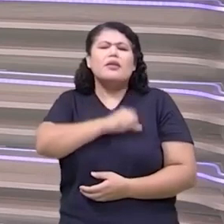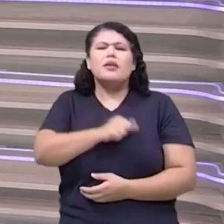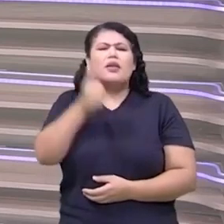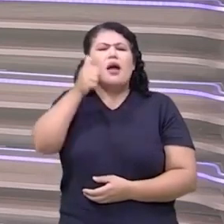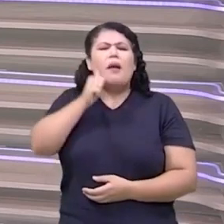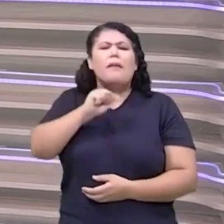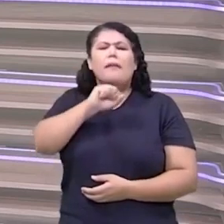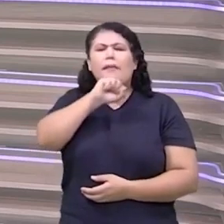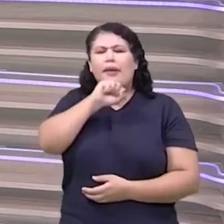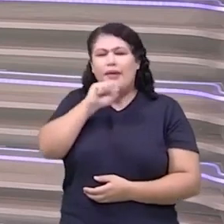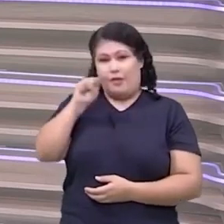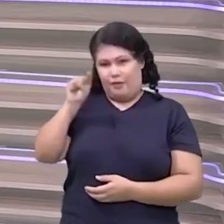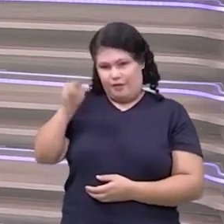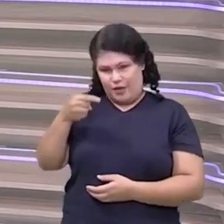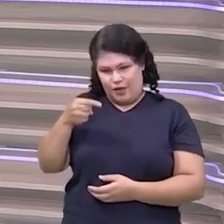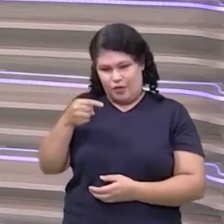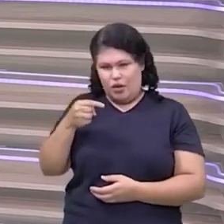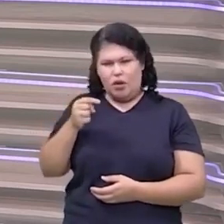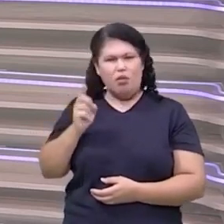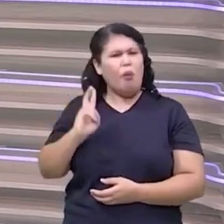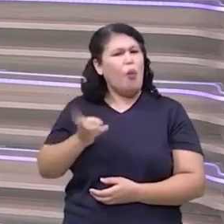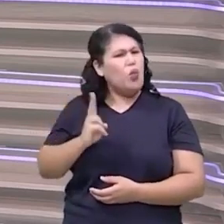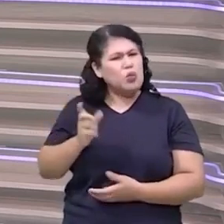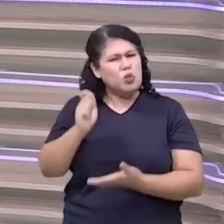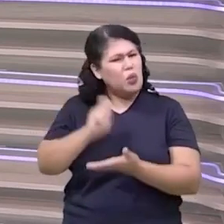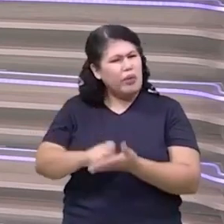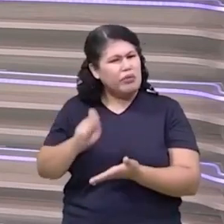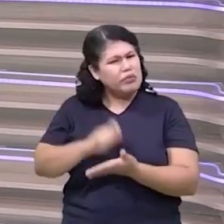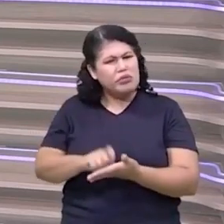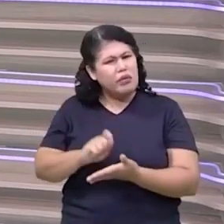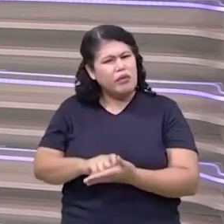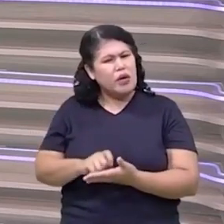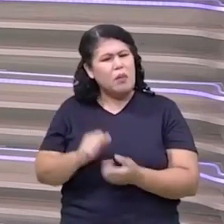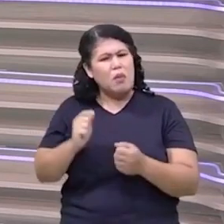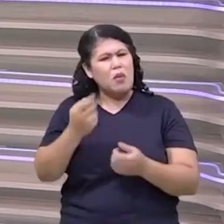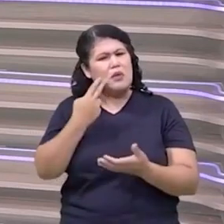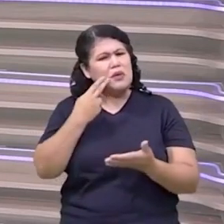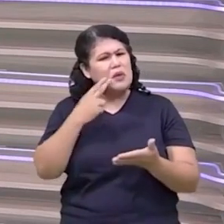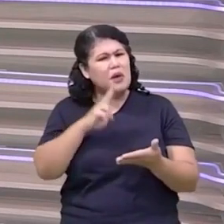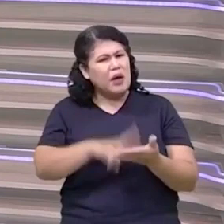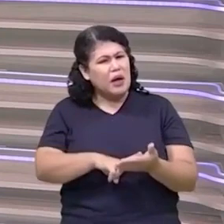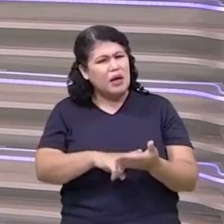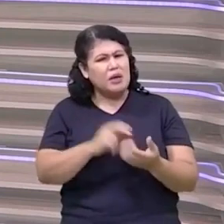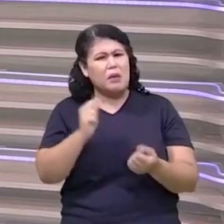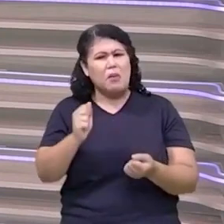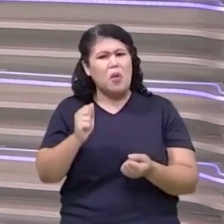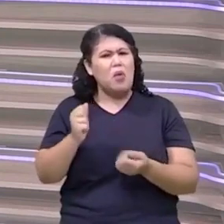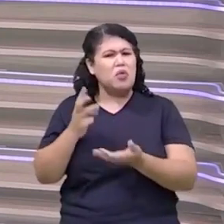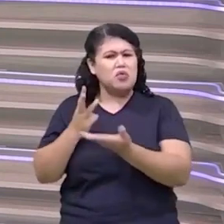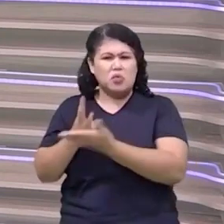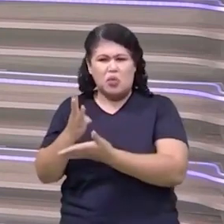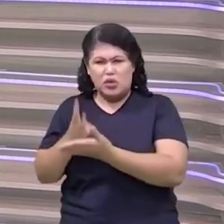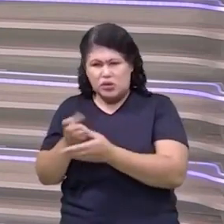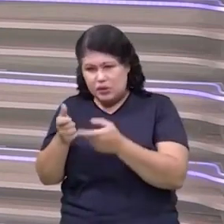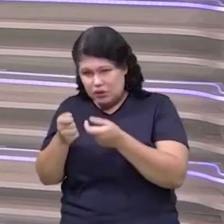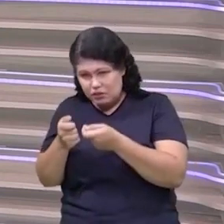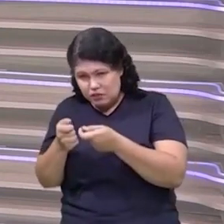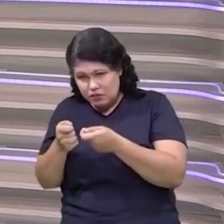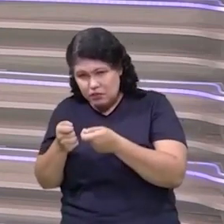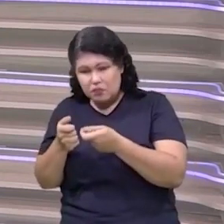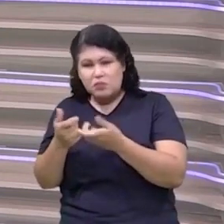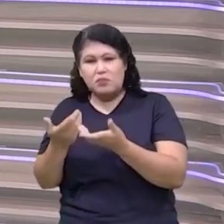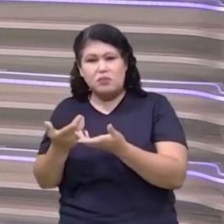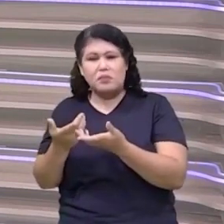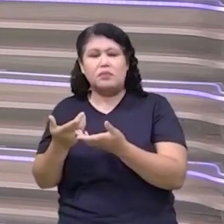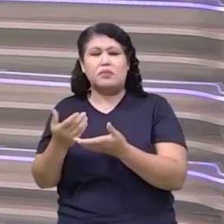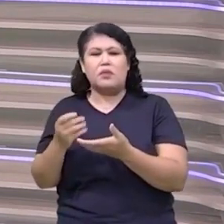vírgula. Aí eu sigo o meu texto. Ah, professora, mas é qualquer texto? Não, uma carta. Pode ser uma mensagem de WhatsApp, para ser bem